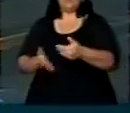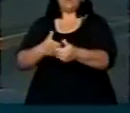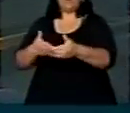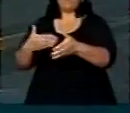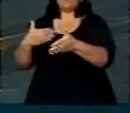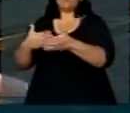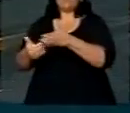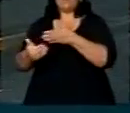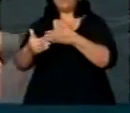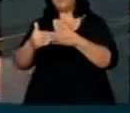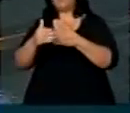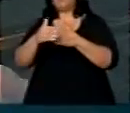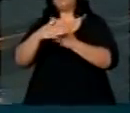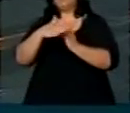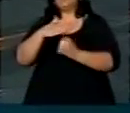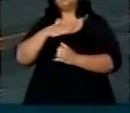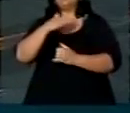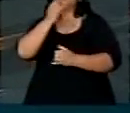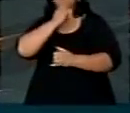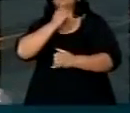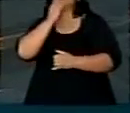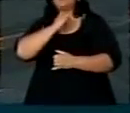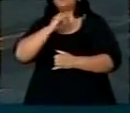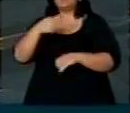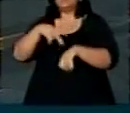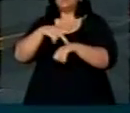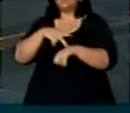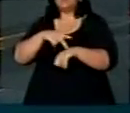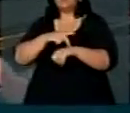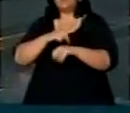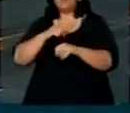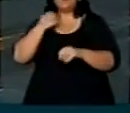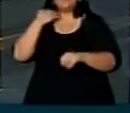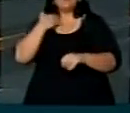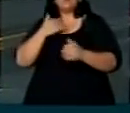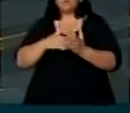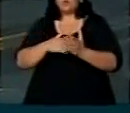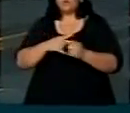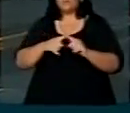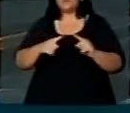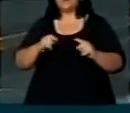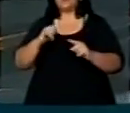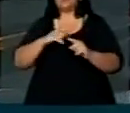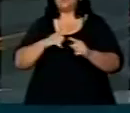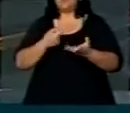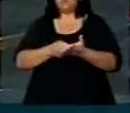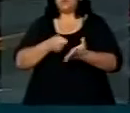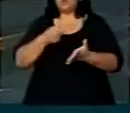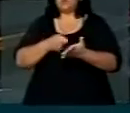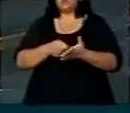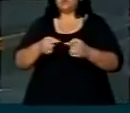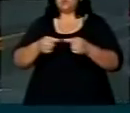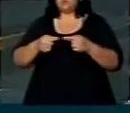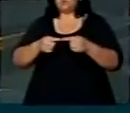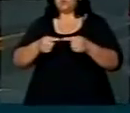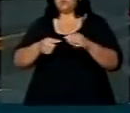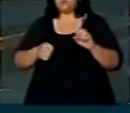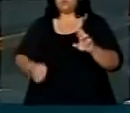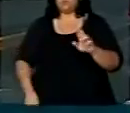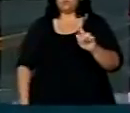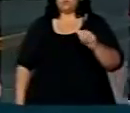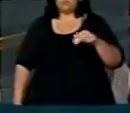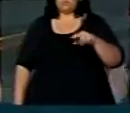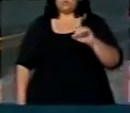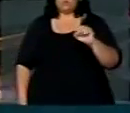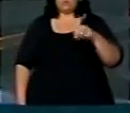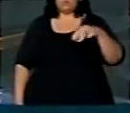inclusive bancos, desde que ele esteja quites com as obrigações que tem com esses organismos internacionais. É para